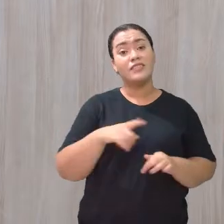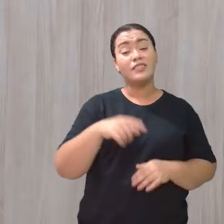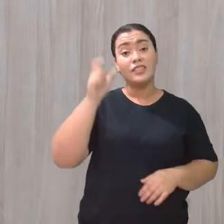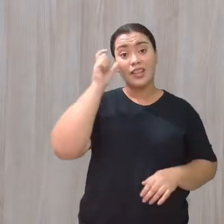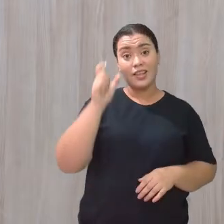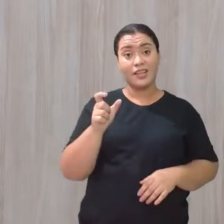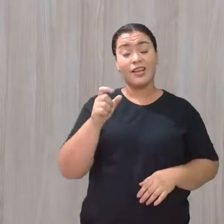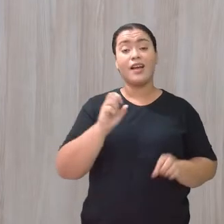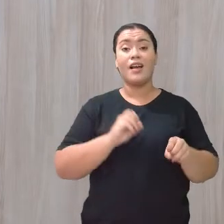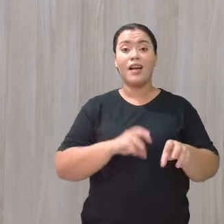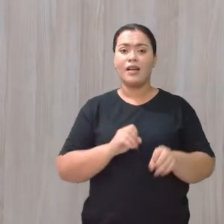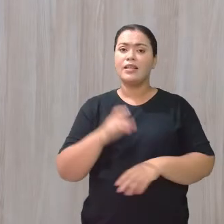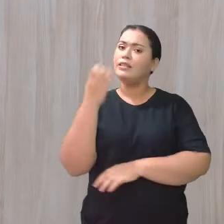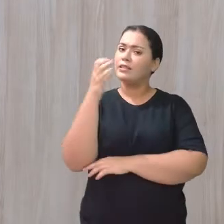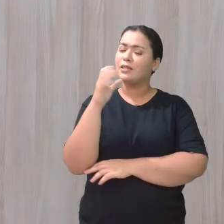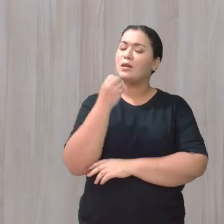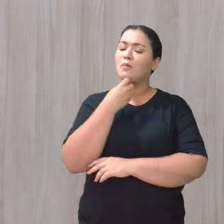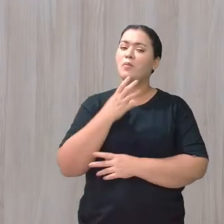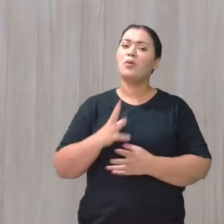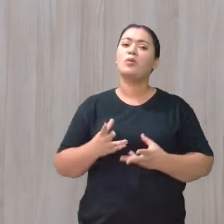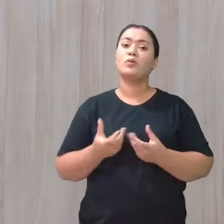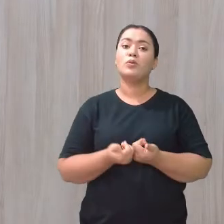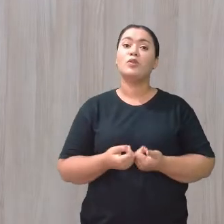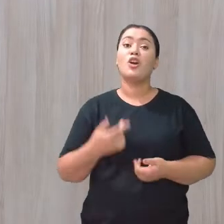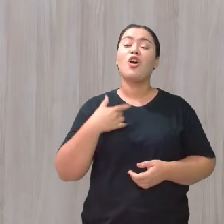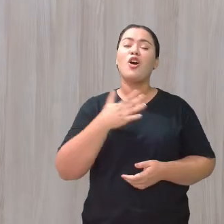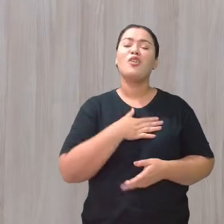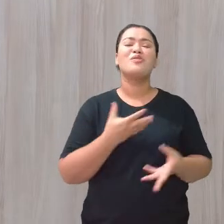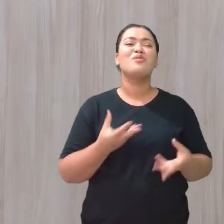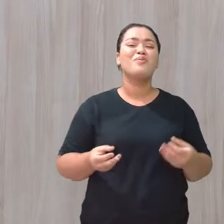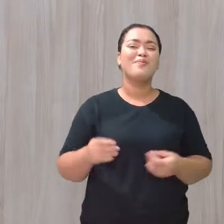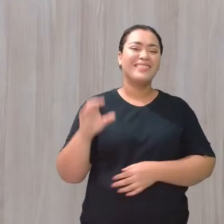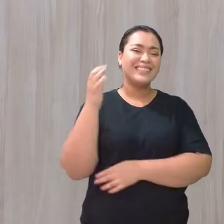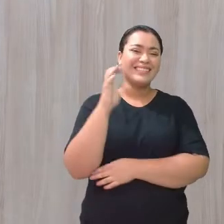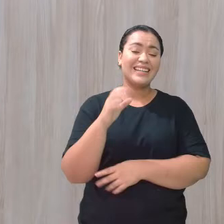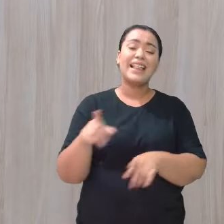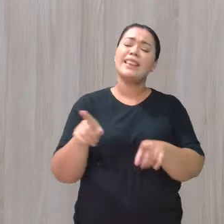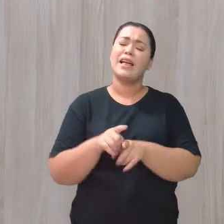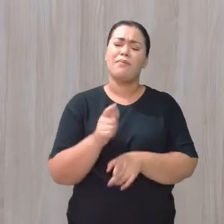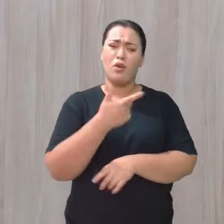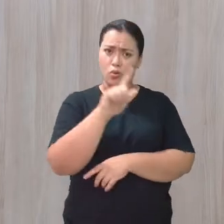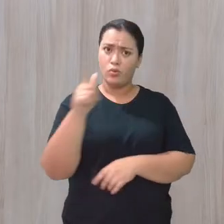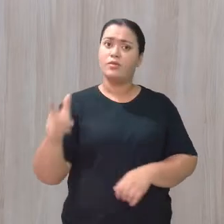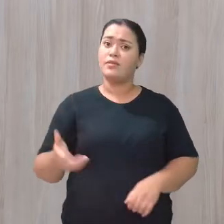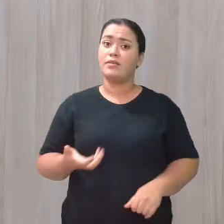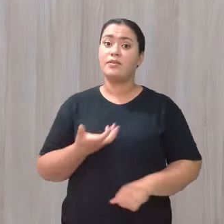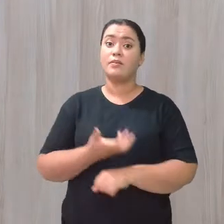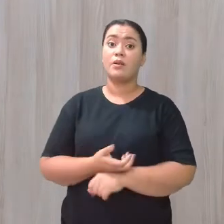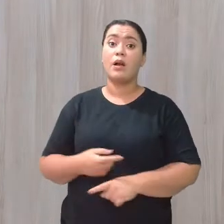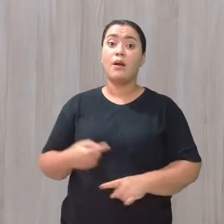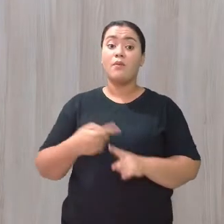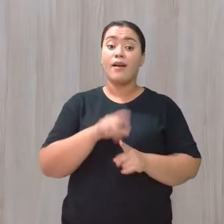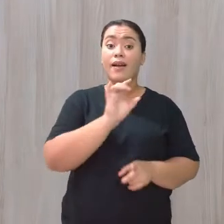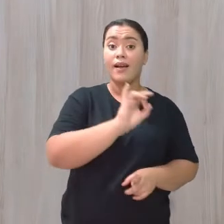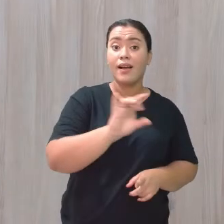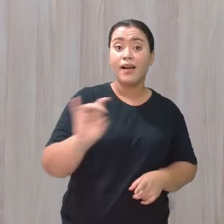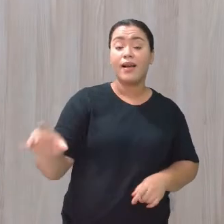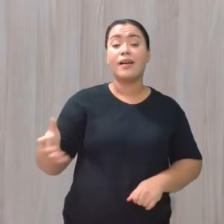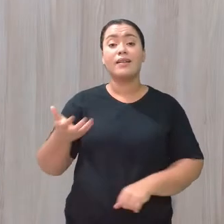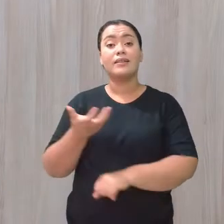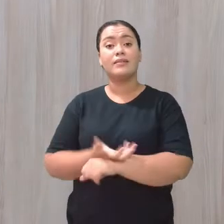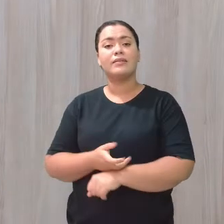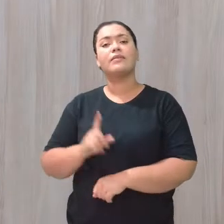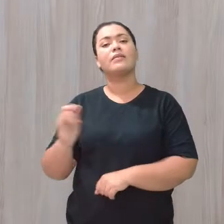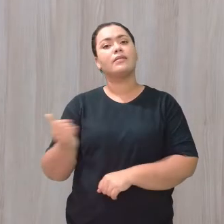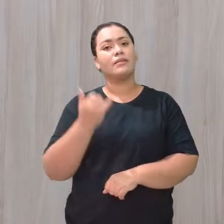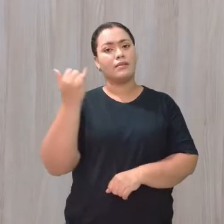nessa aula. Ciências é tudo. Eu gosto muito de quem gosta de ciências, né? Também das outras disciplinas, porque cada disciplina ela é